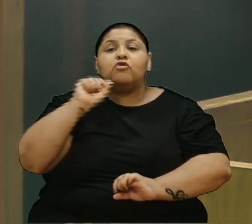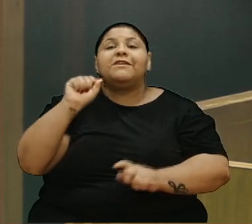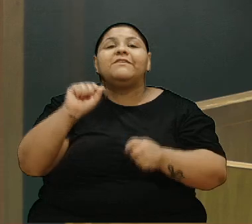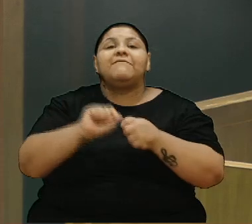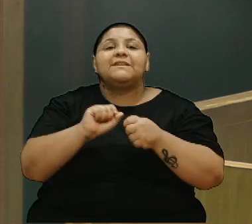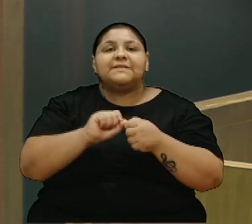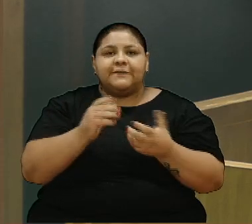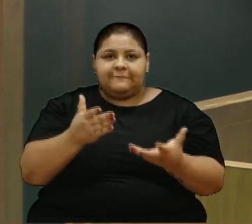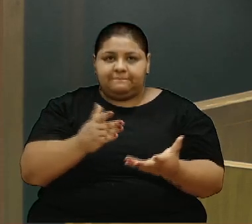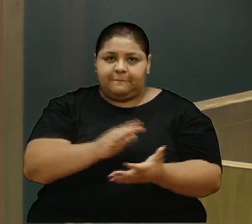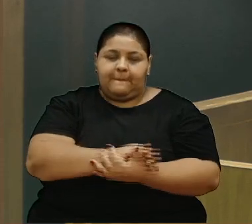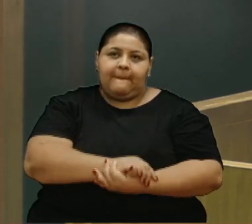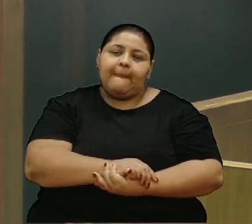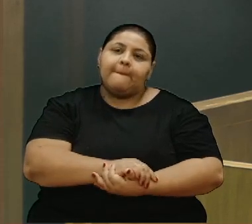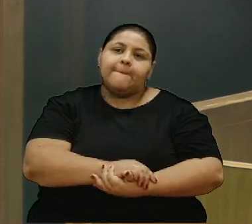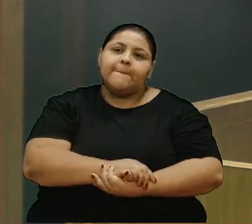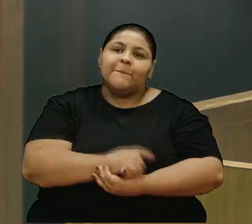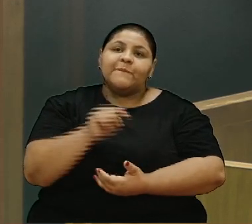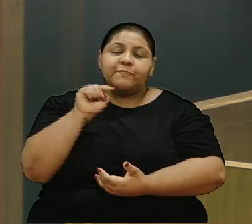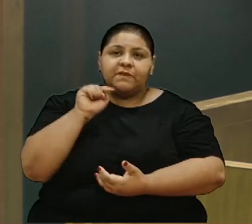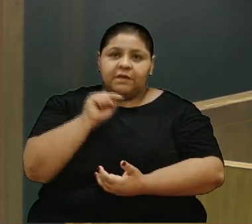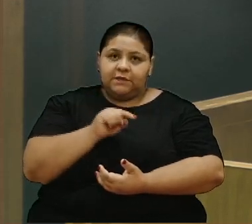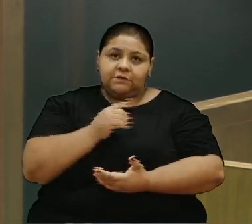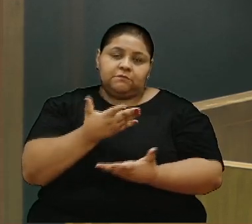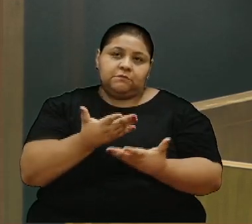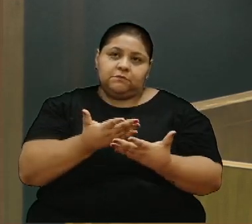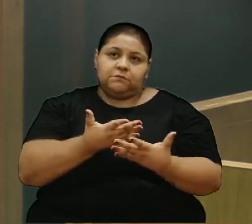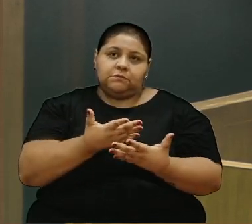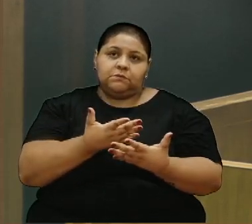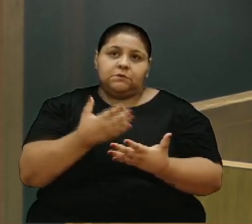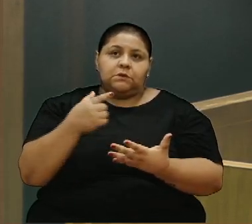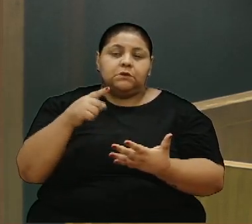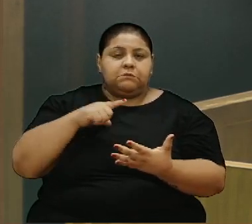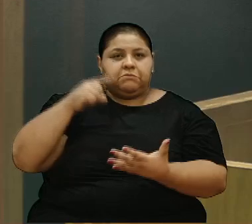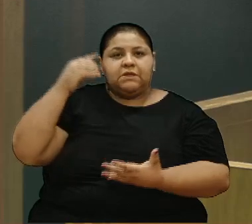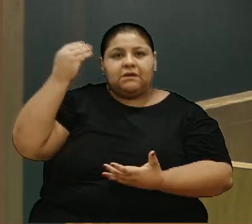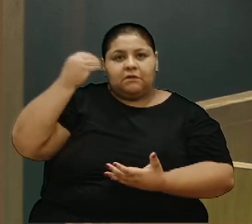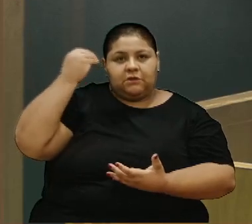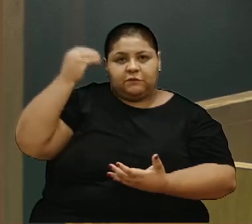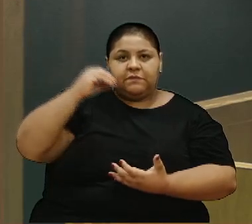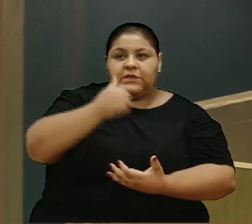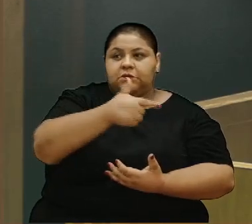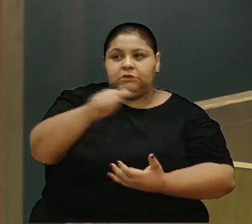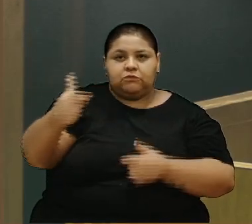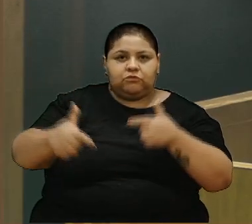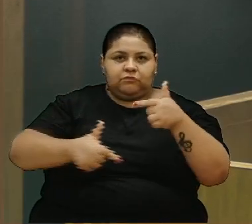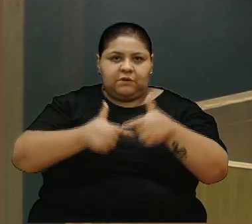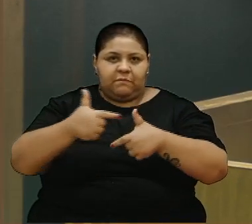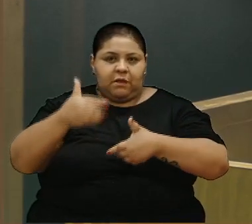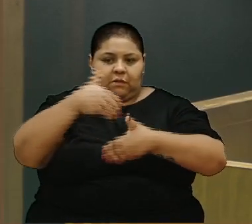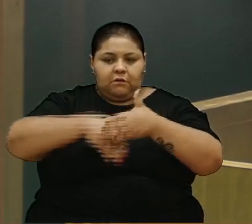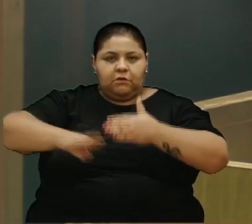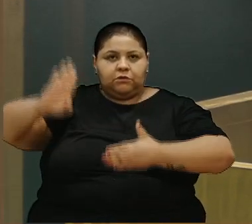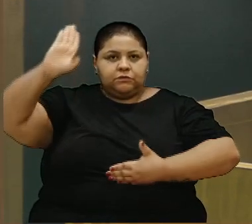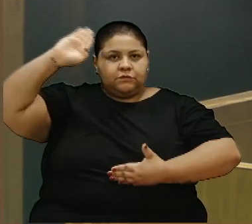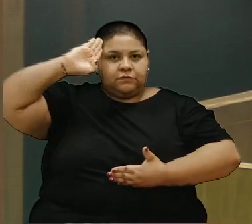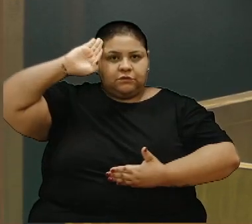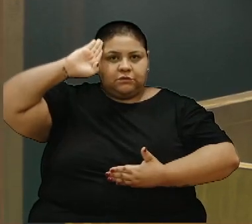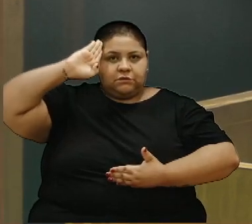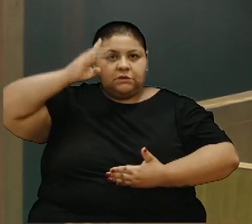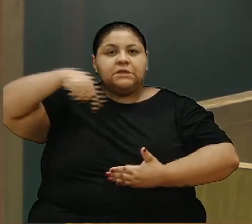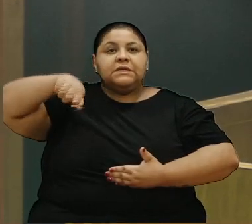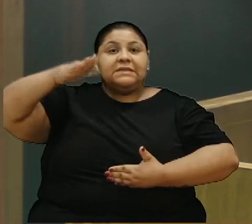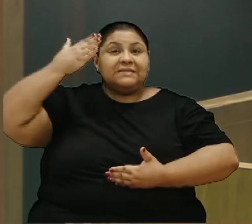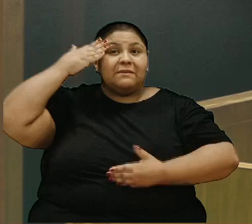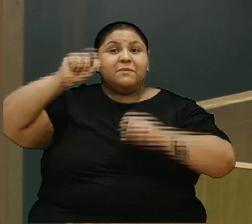fazer. Isso eu trago experiência do meu outro trabalho no Exército. Todos nós sabíamos o que iríamos